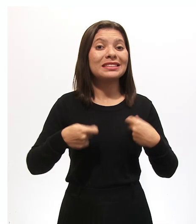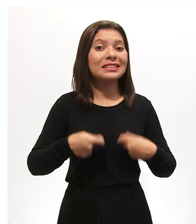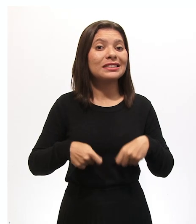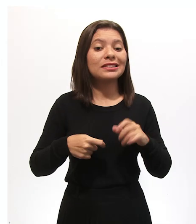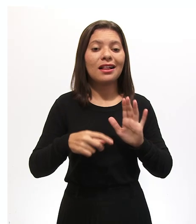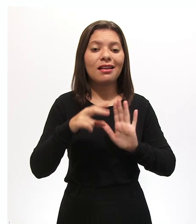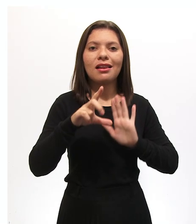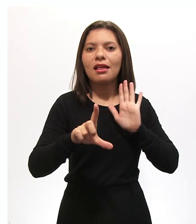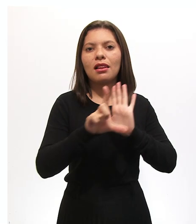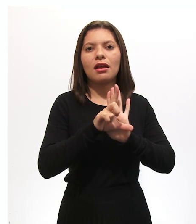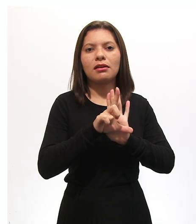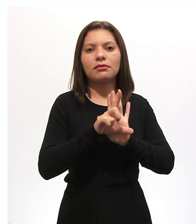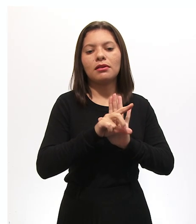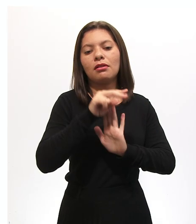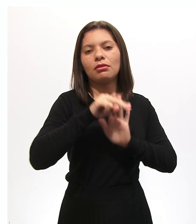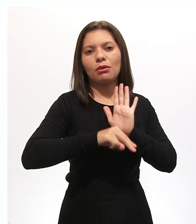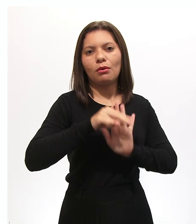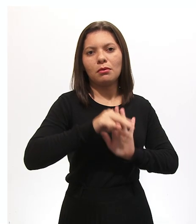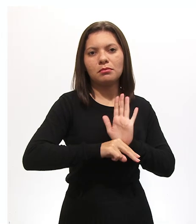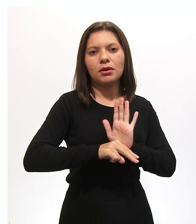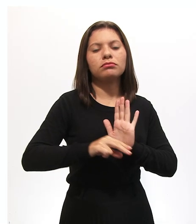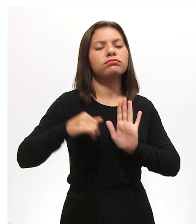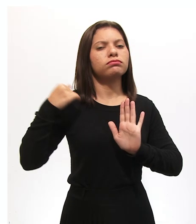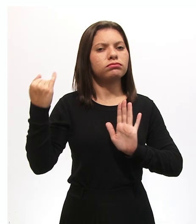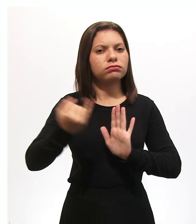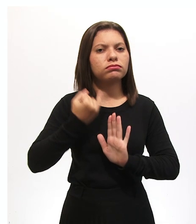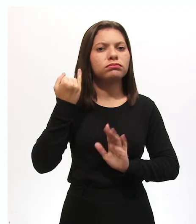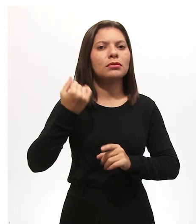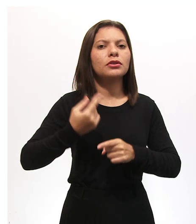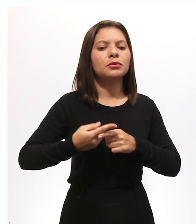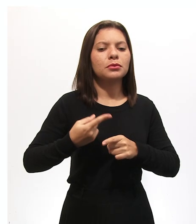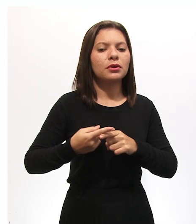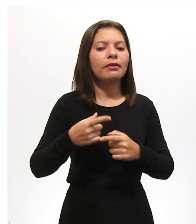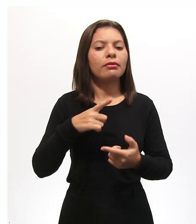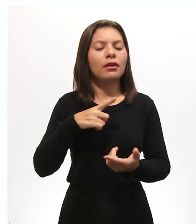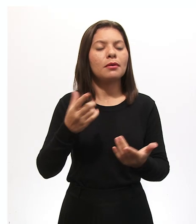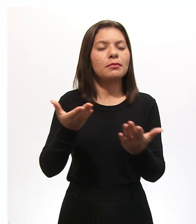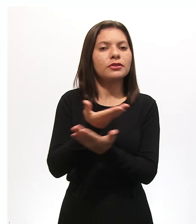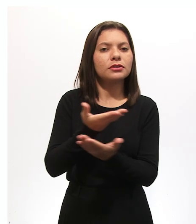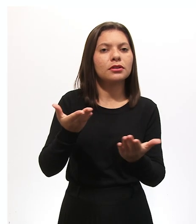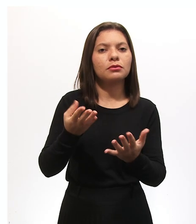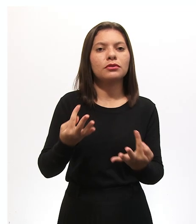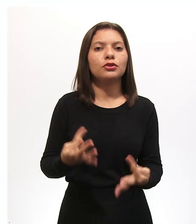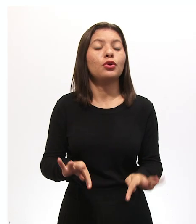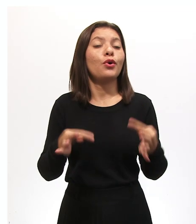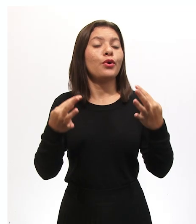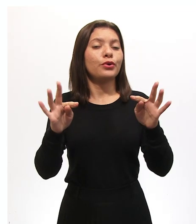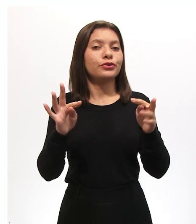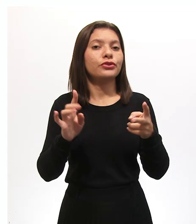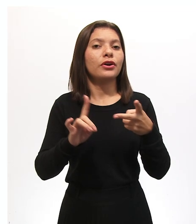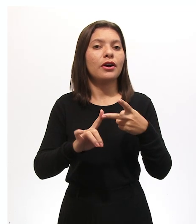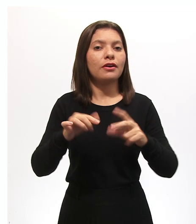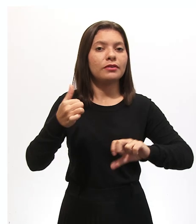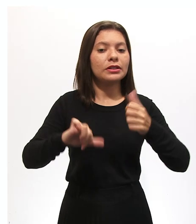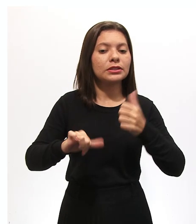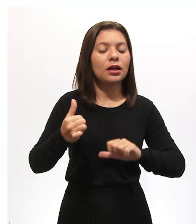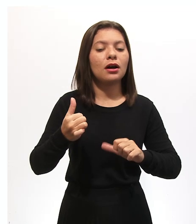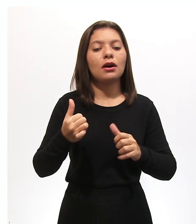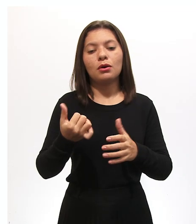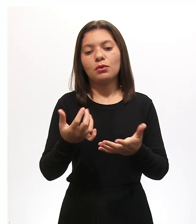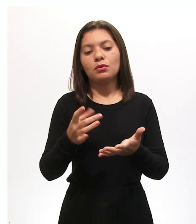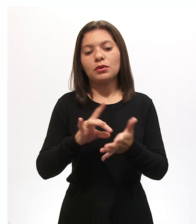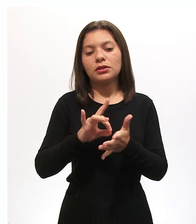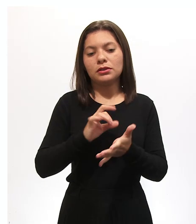Isso é muito importante, pois envolve mediação tecnológica, avaliação,